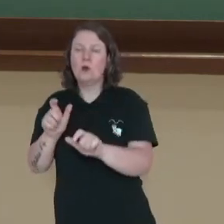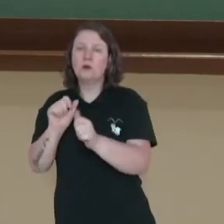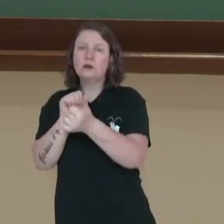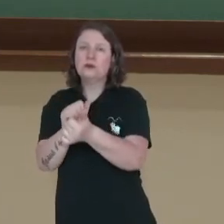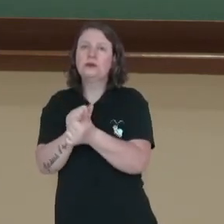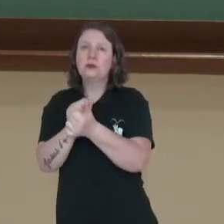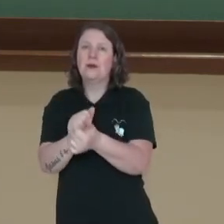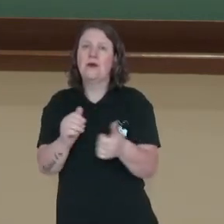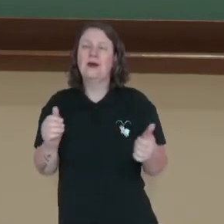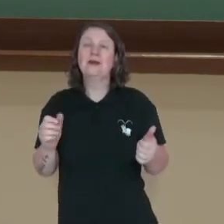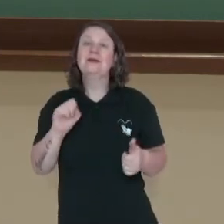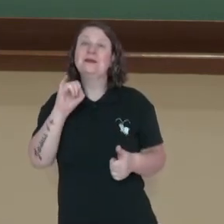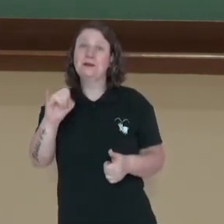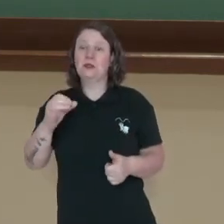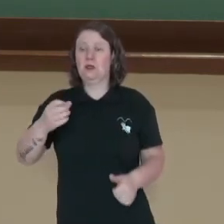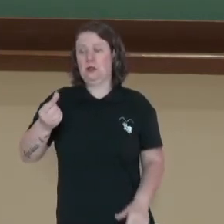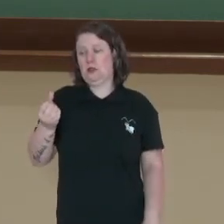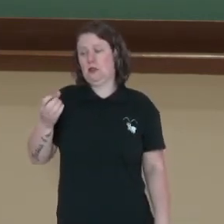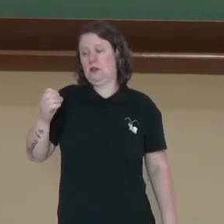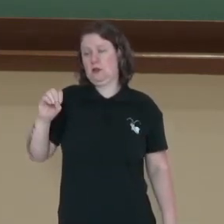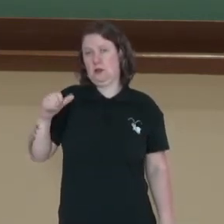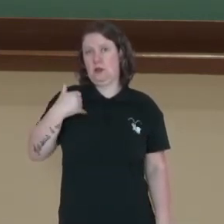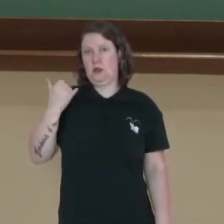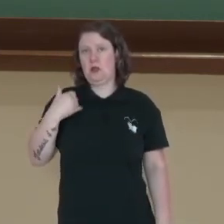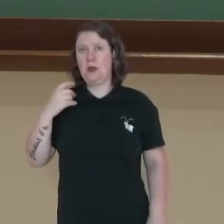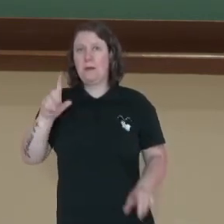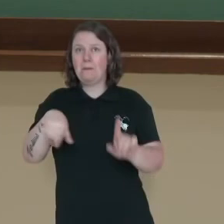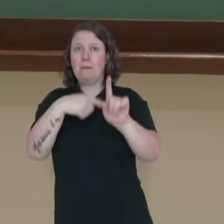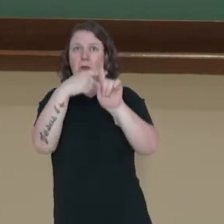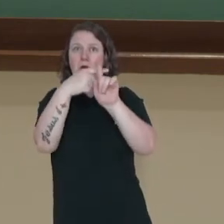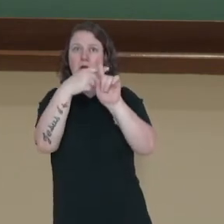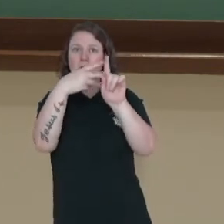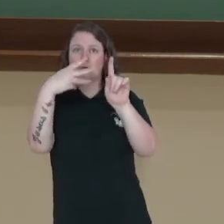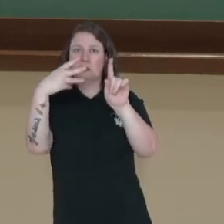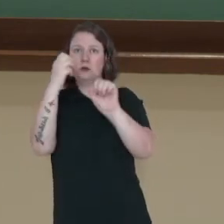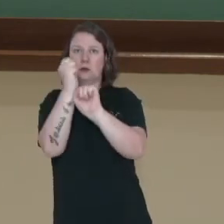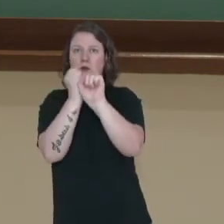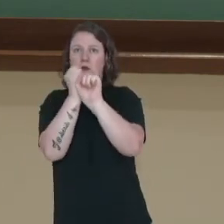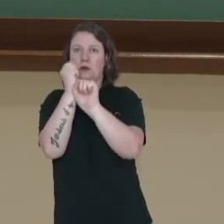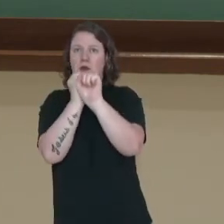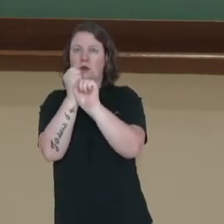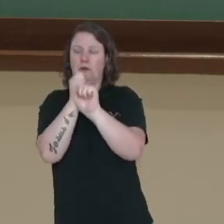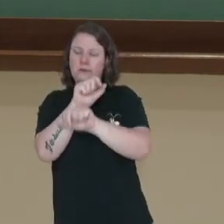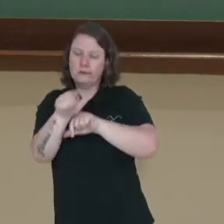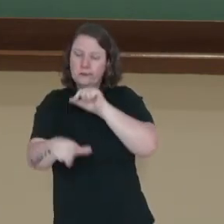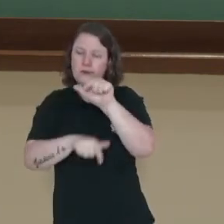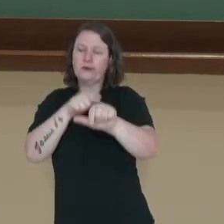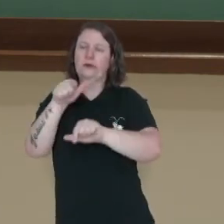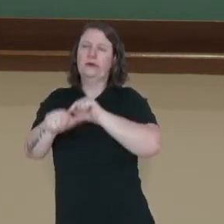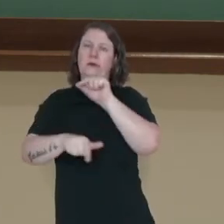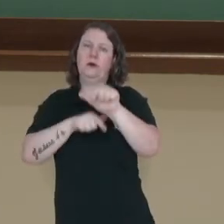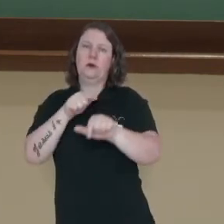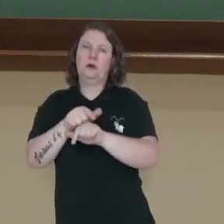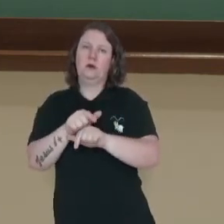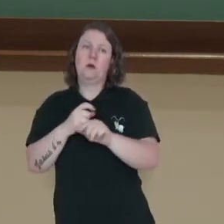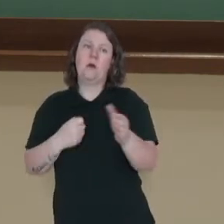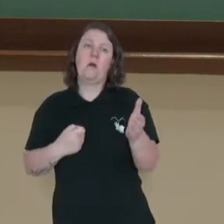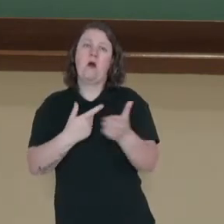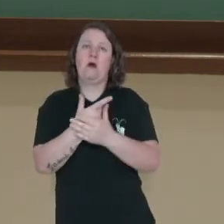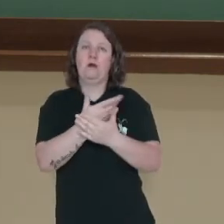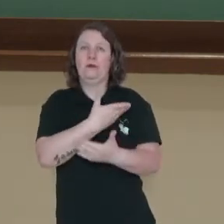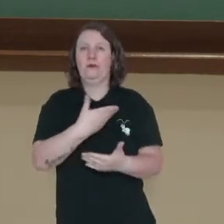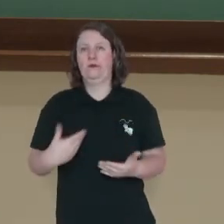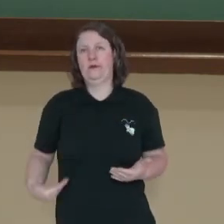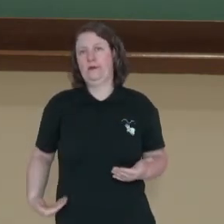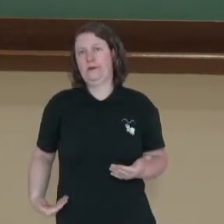atingissem 60 anos de idade e pagassem mais 3 anos trabalhando como forma de indenização.